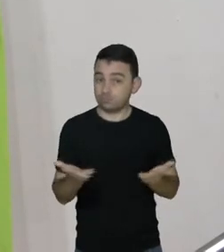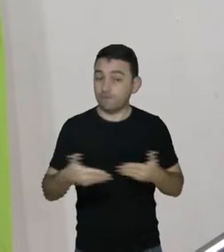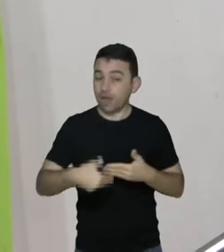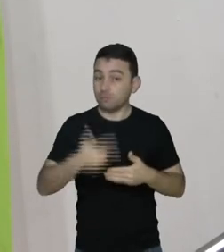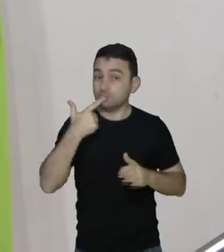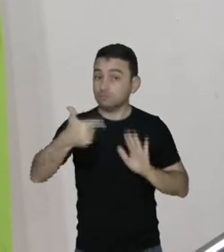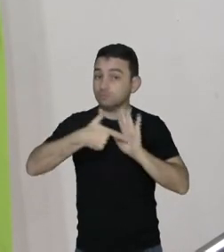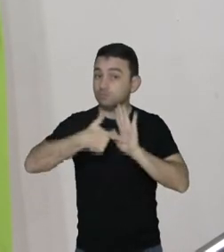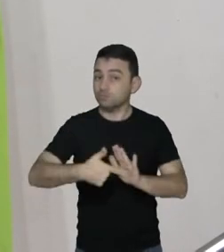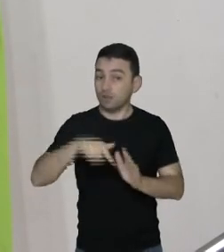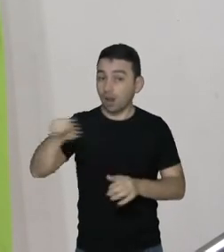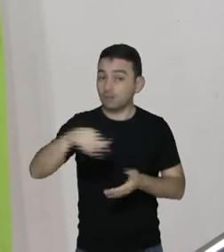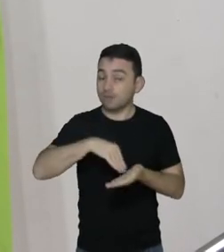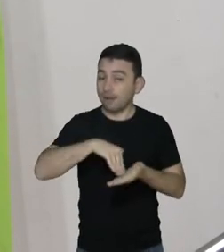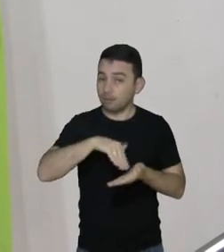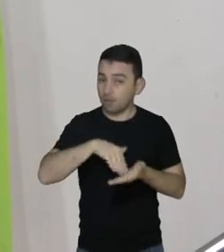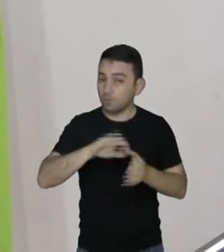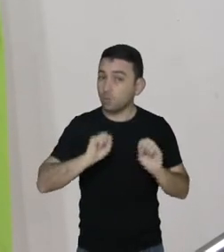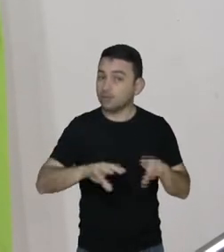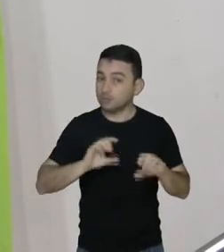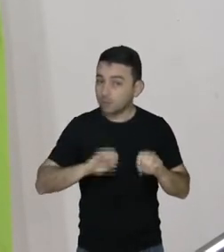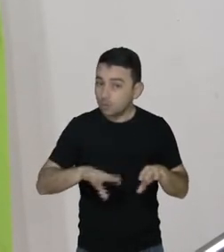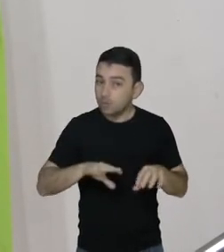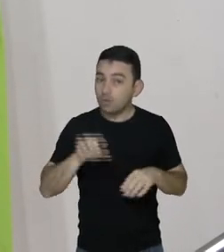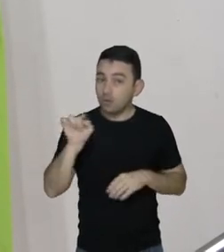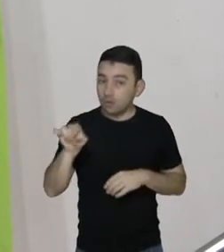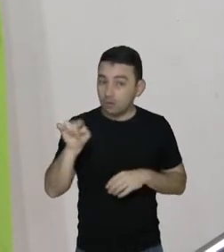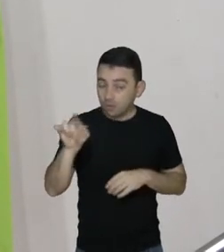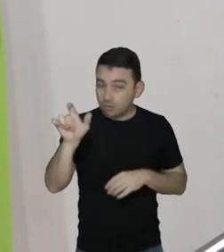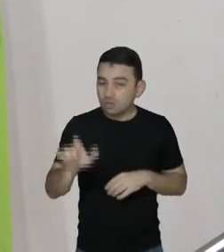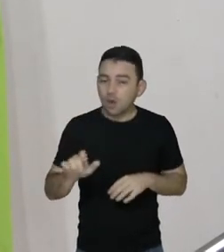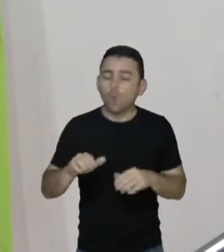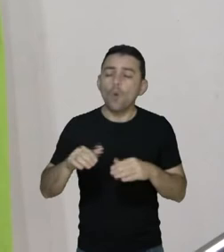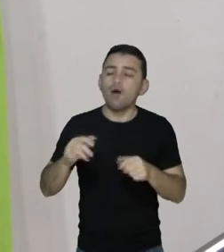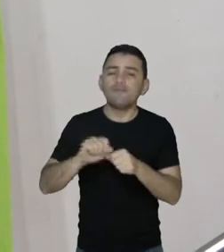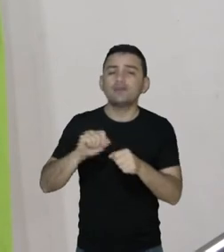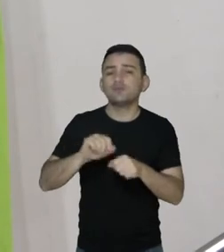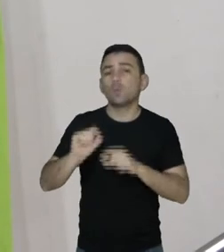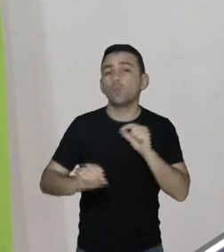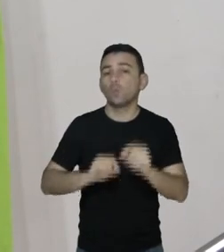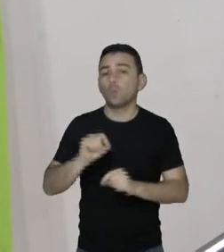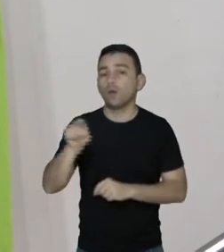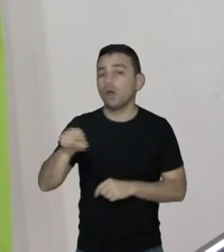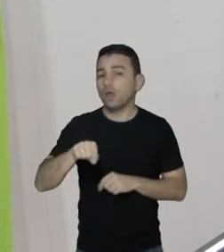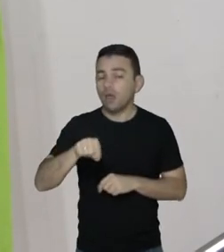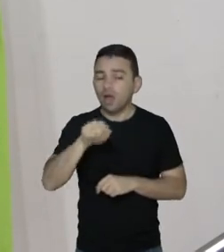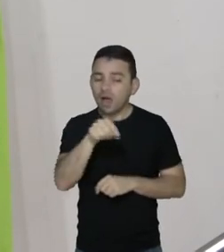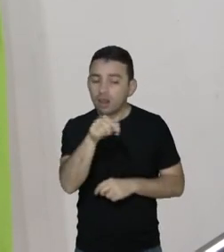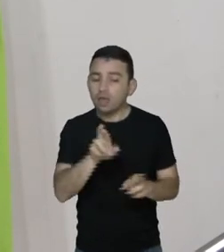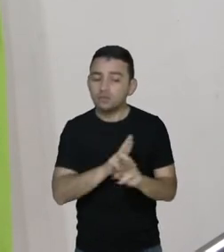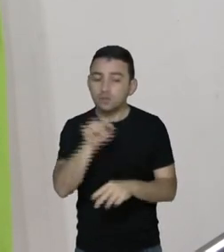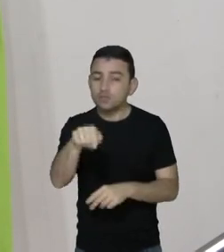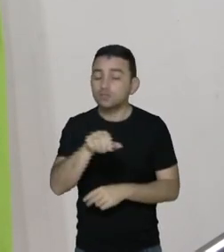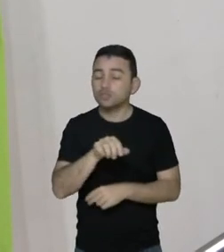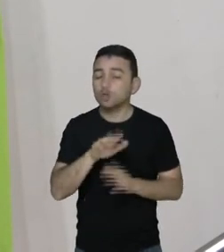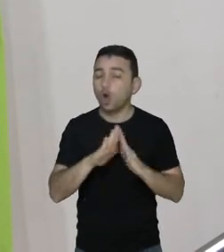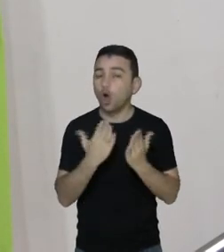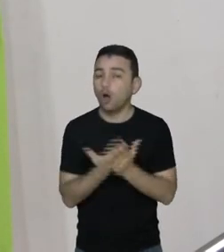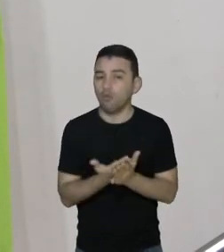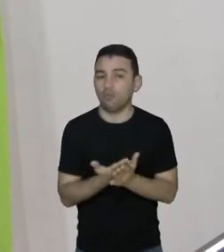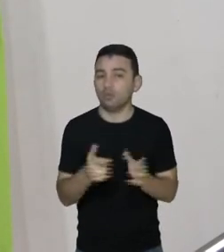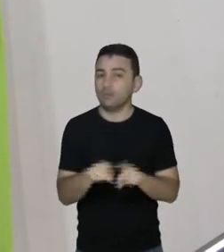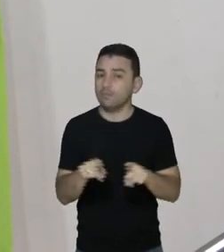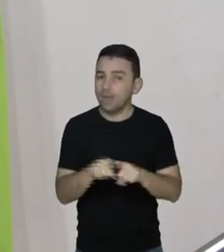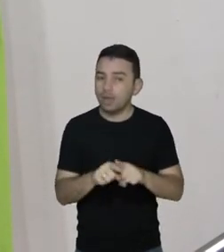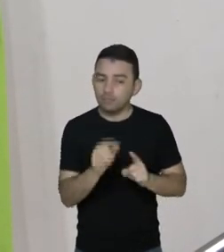ao secretário de Educação e pedindo quais providências serão tomadas com relação a esta escola e aos